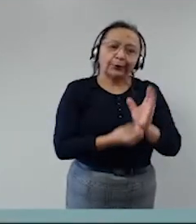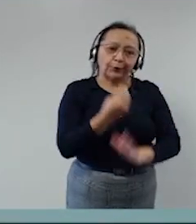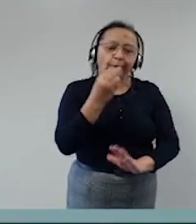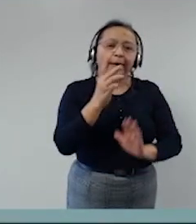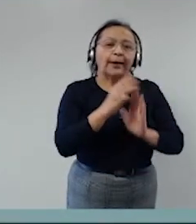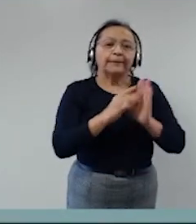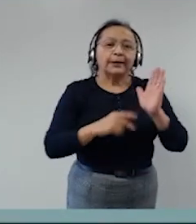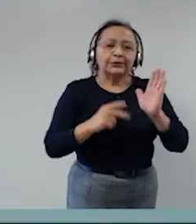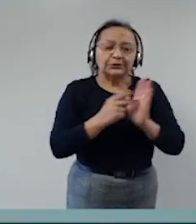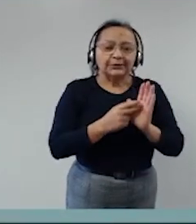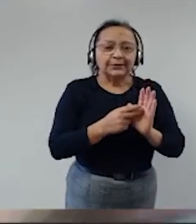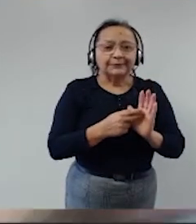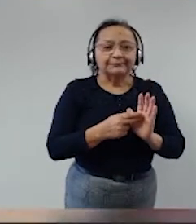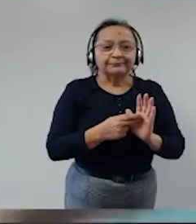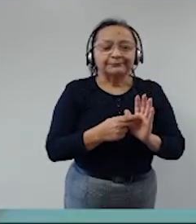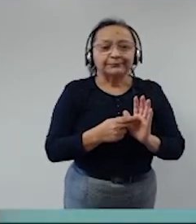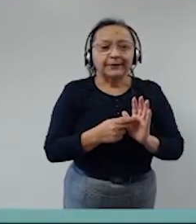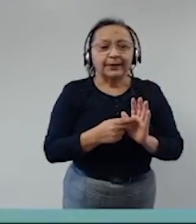pandemia, exemplo,